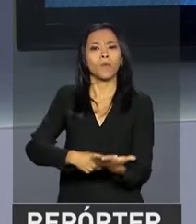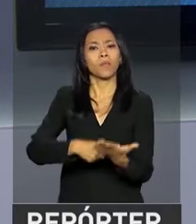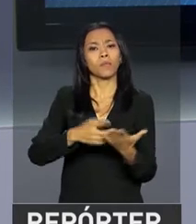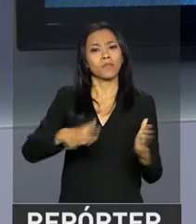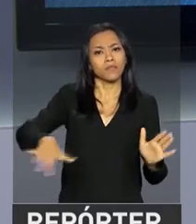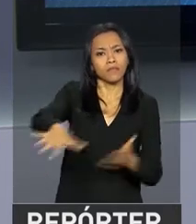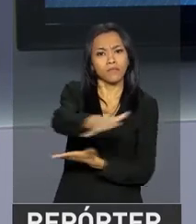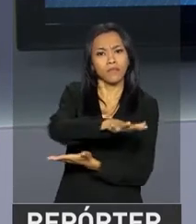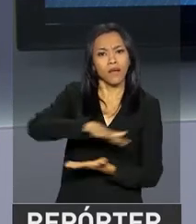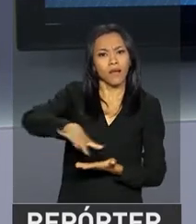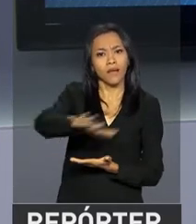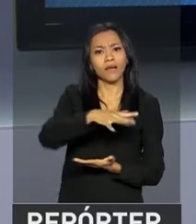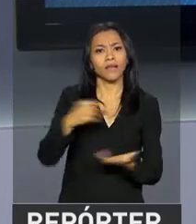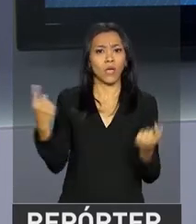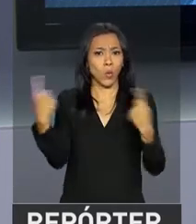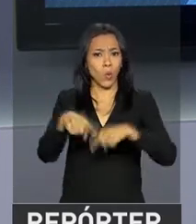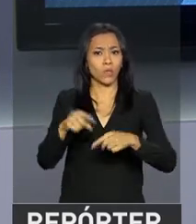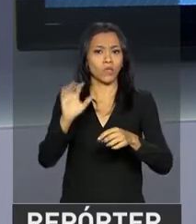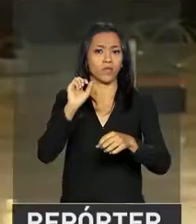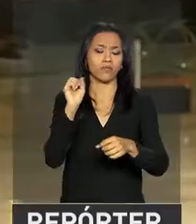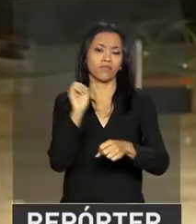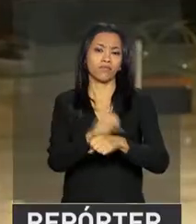setor do agronegócio contra a corrupção.